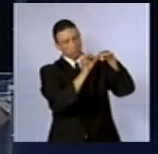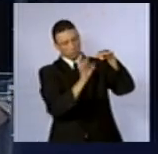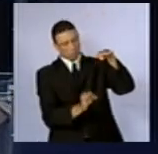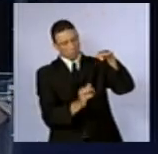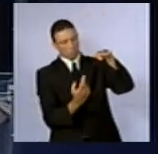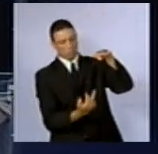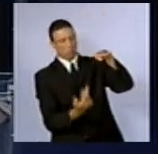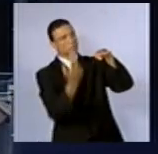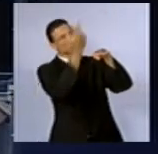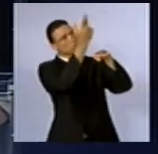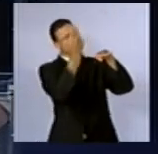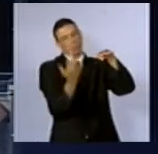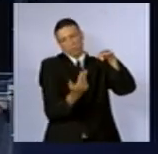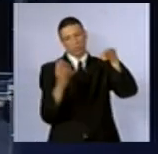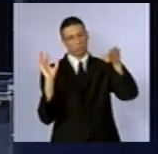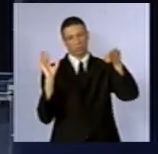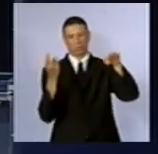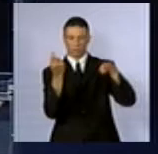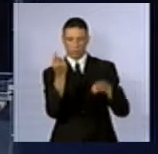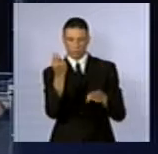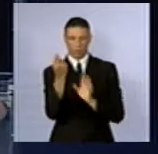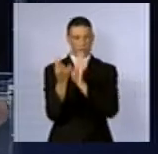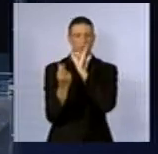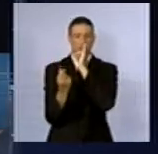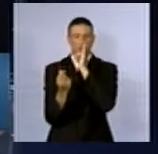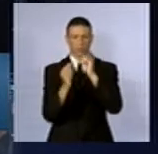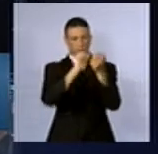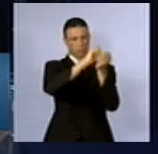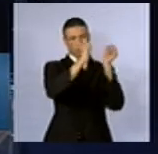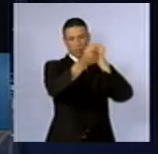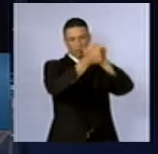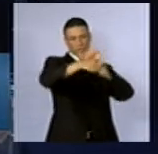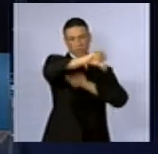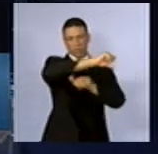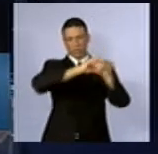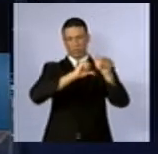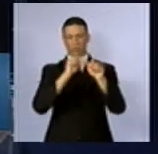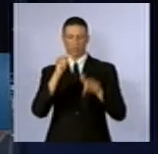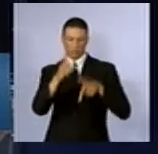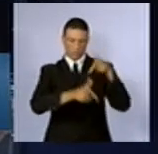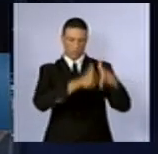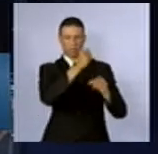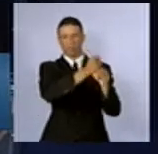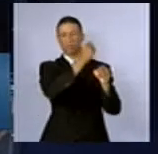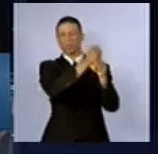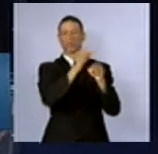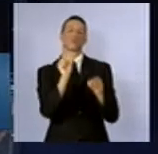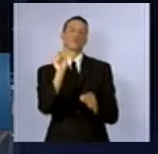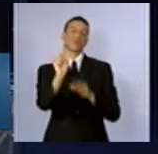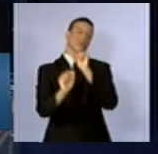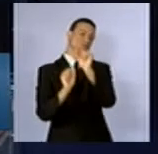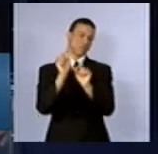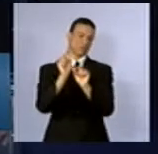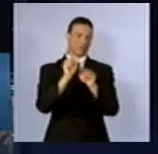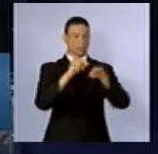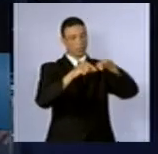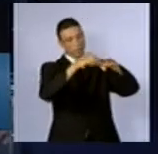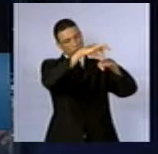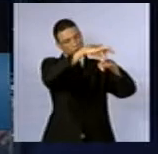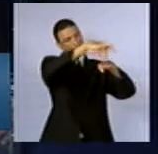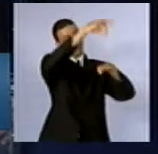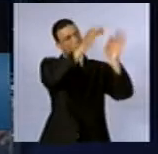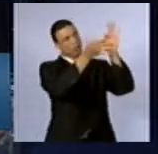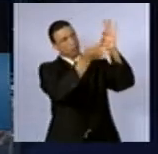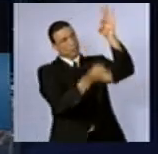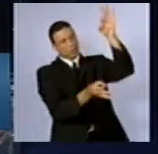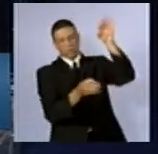custo. O que eu coloco aqui, a primeira alteração, que é o que eu chamo de obra, seria a questão ao aumento da altura da faixa. Na verdade, eu